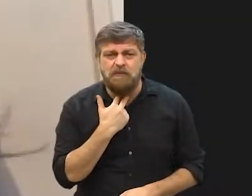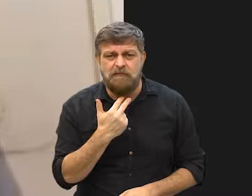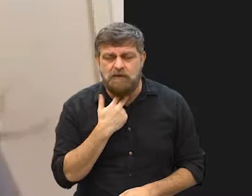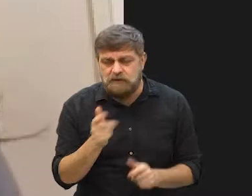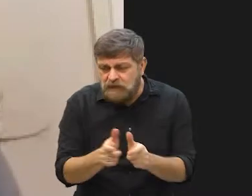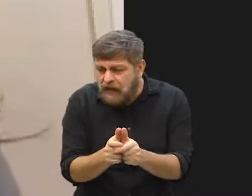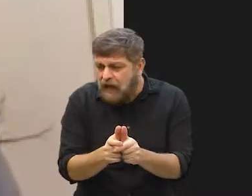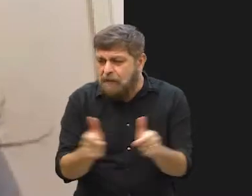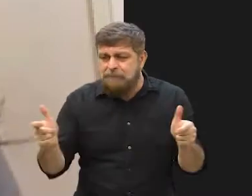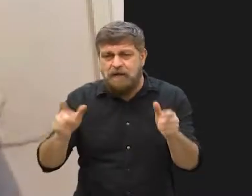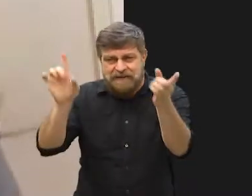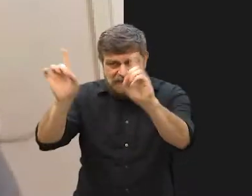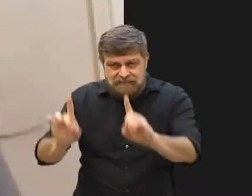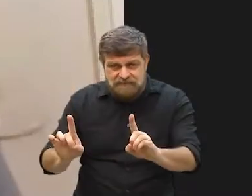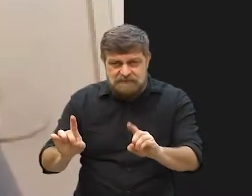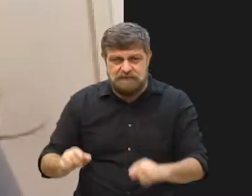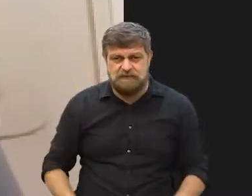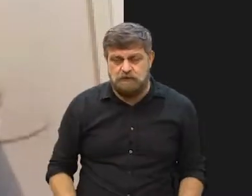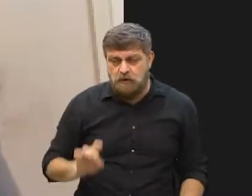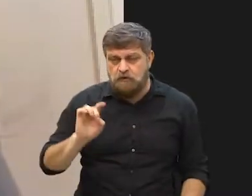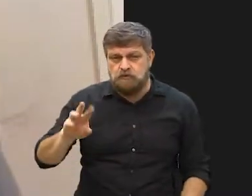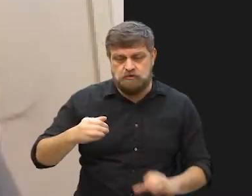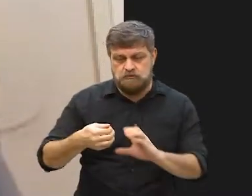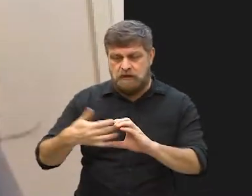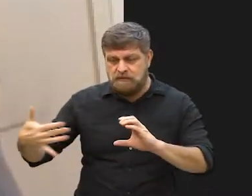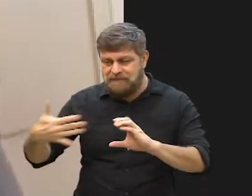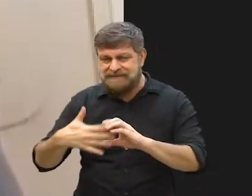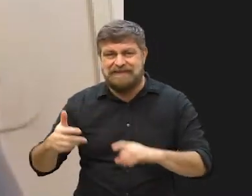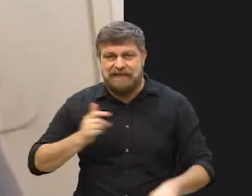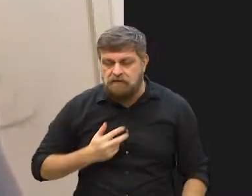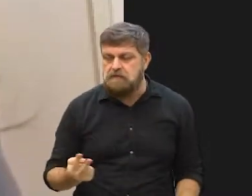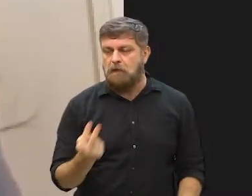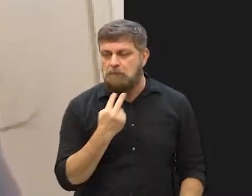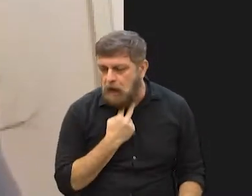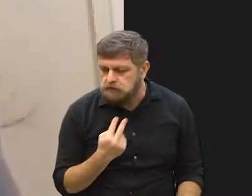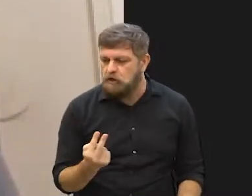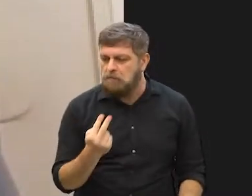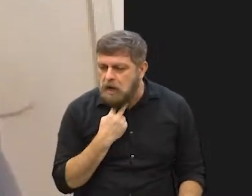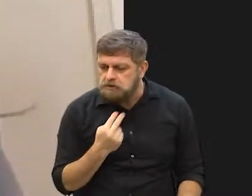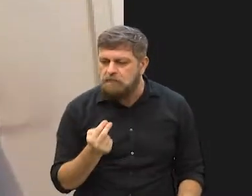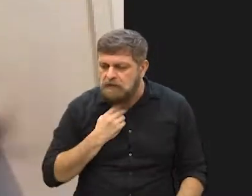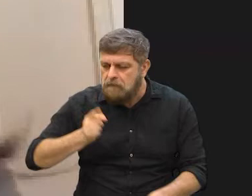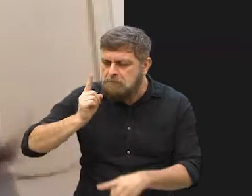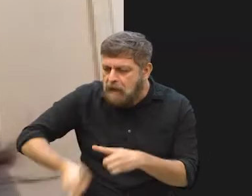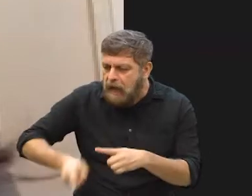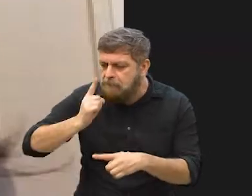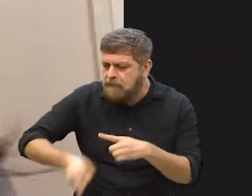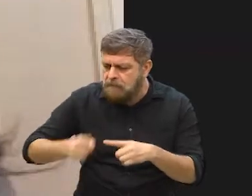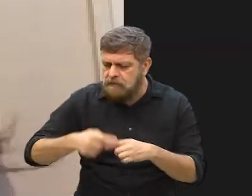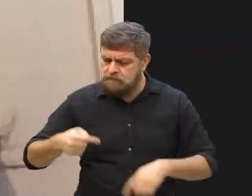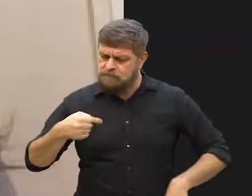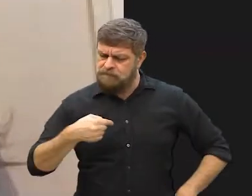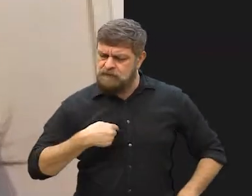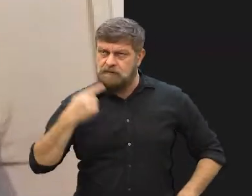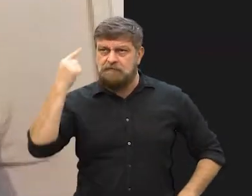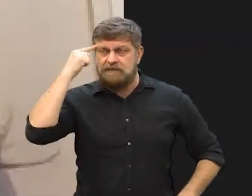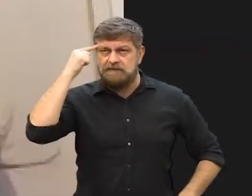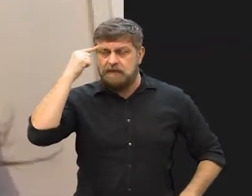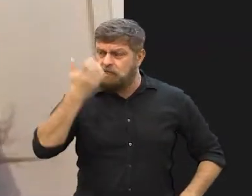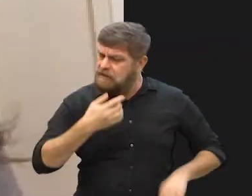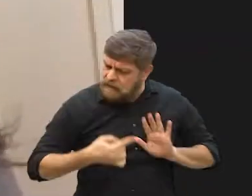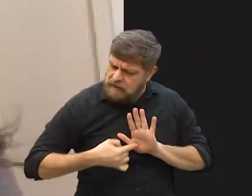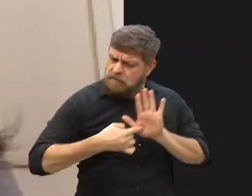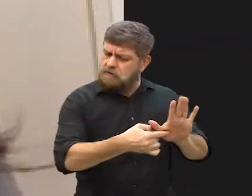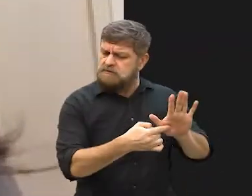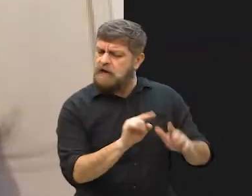a maioria das deficiências, não só doença rara, não pode também as pessoas com deficiência. E aí eu me vi naquele papel de mostrar para elas